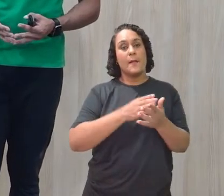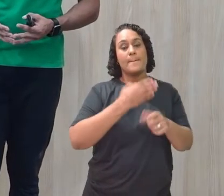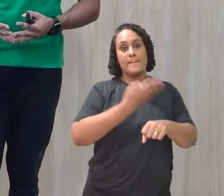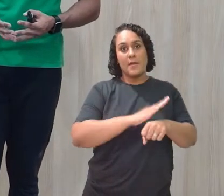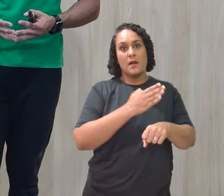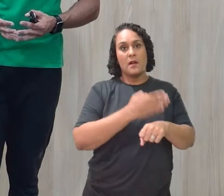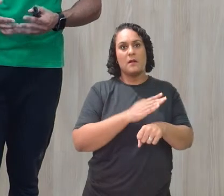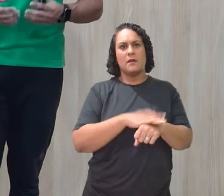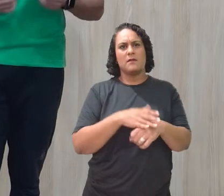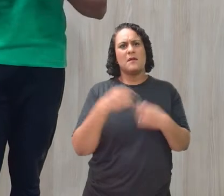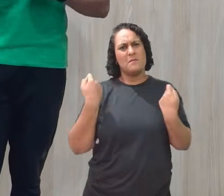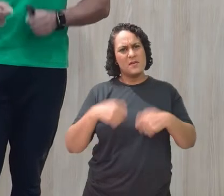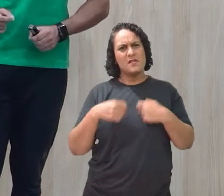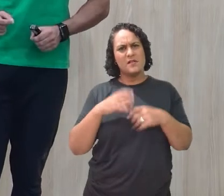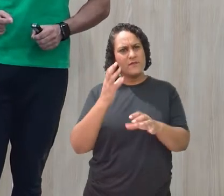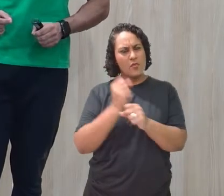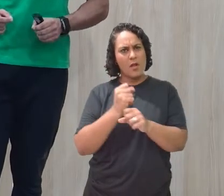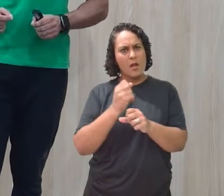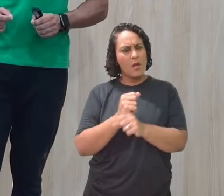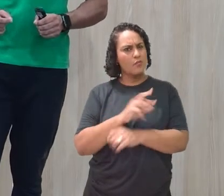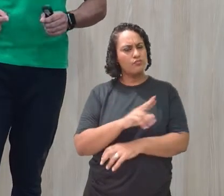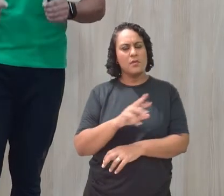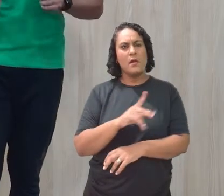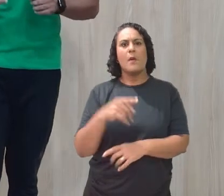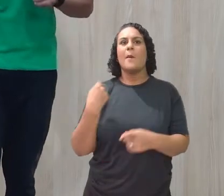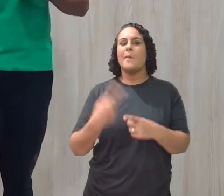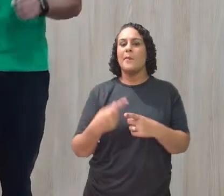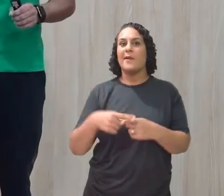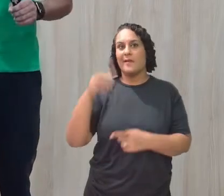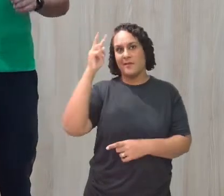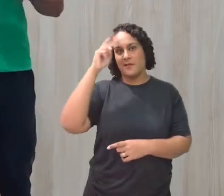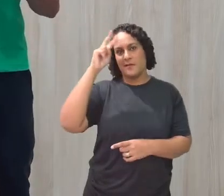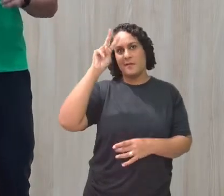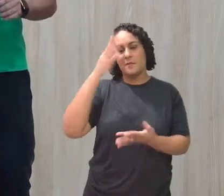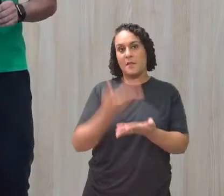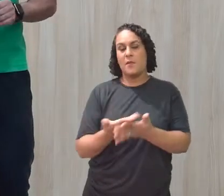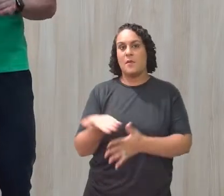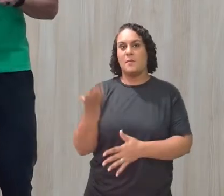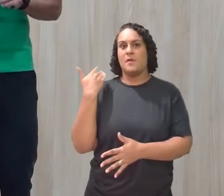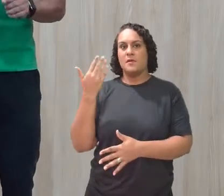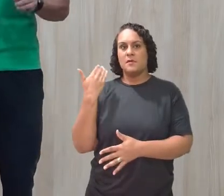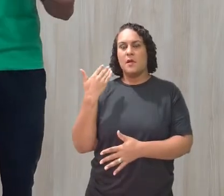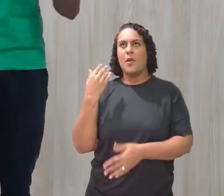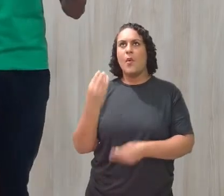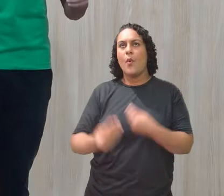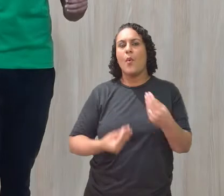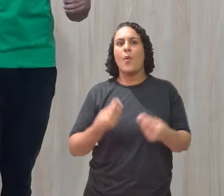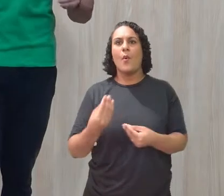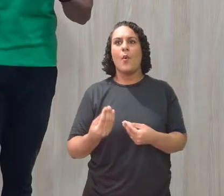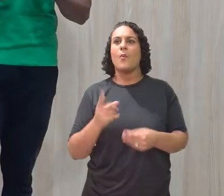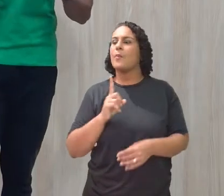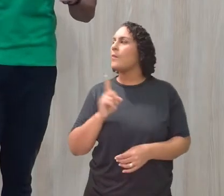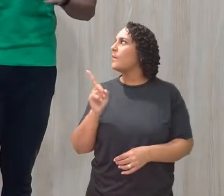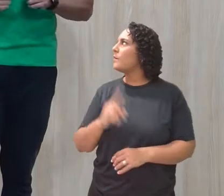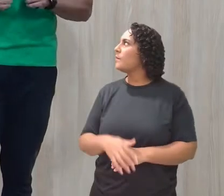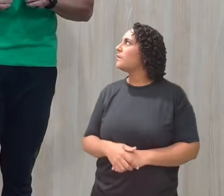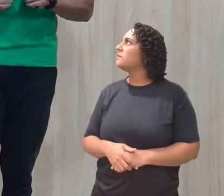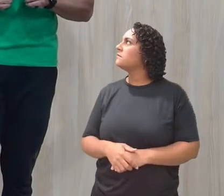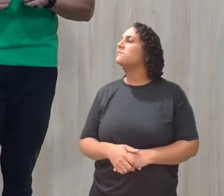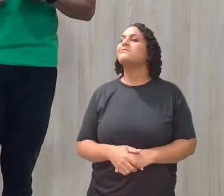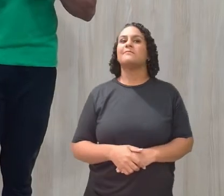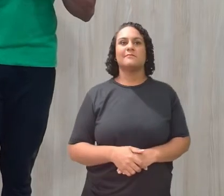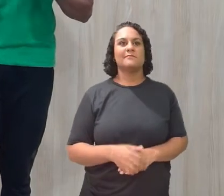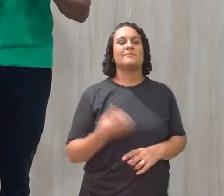fazer cálculo algum. Porque lembra das aulas passadas que eu falei para você em relação a essas frações